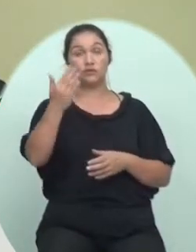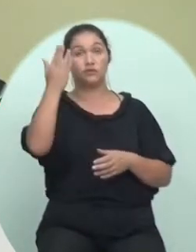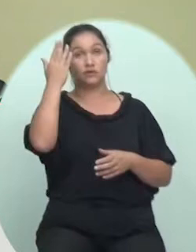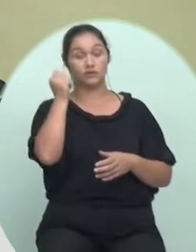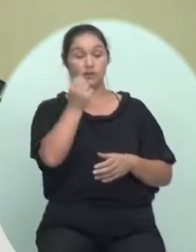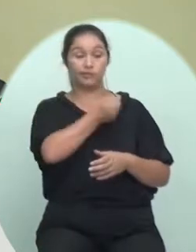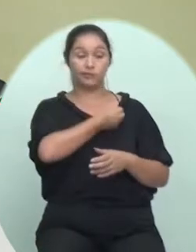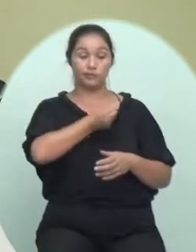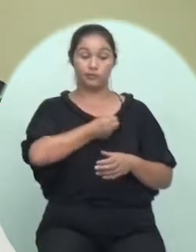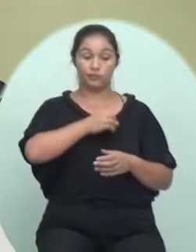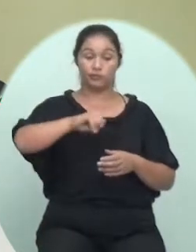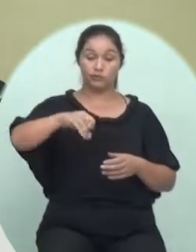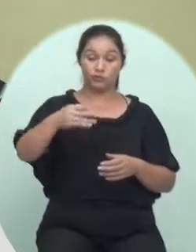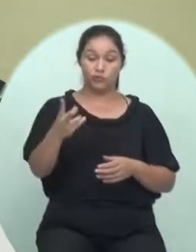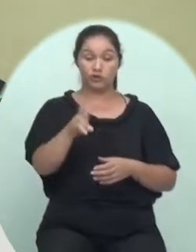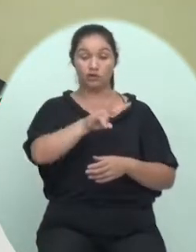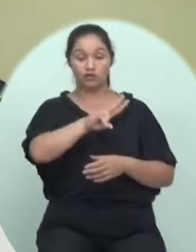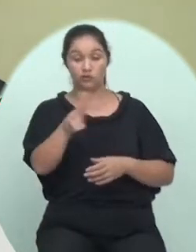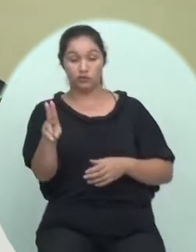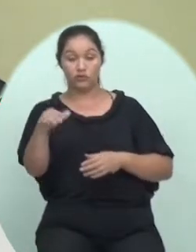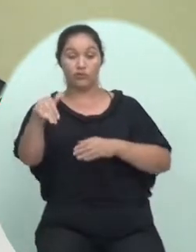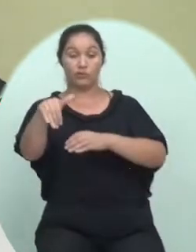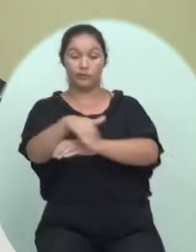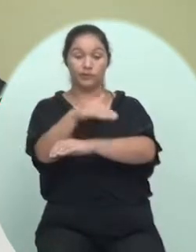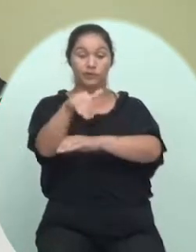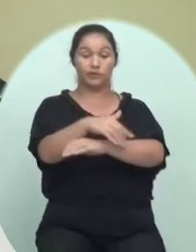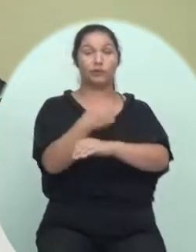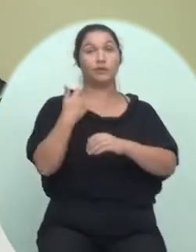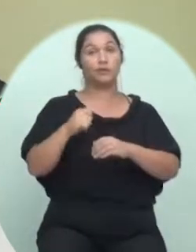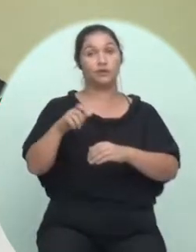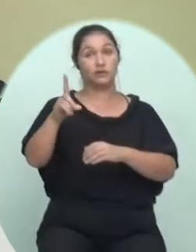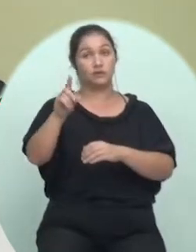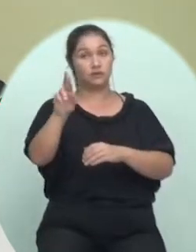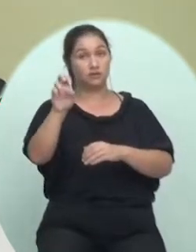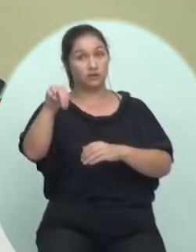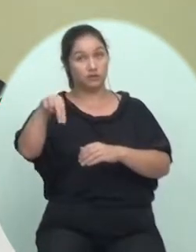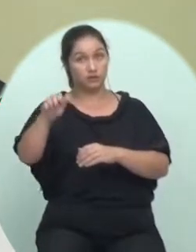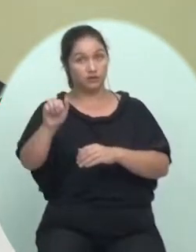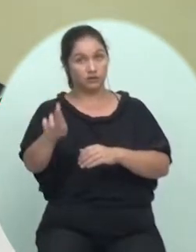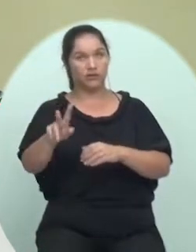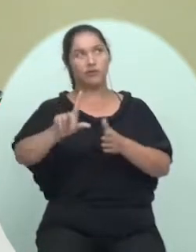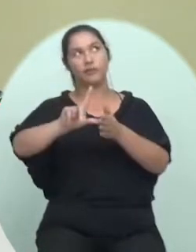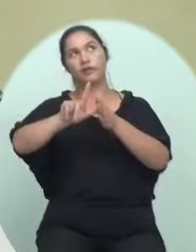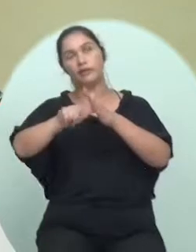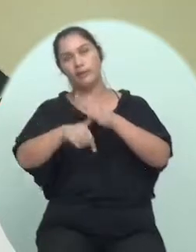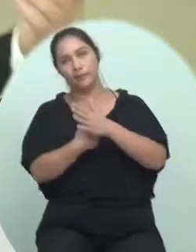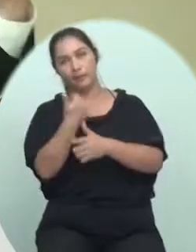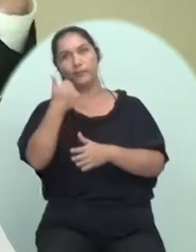né? Que faça primeiro, né, a parte de drenagem, para depois